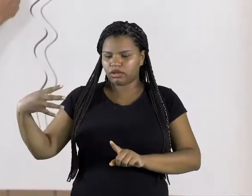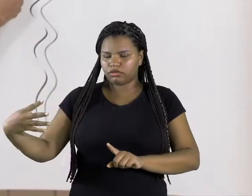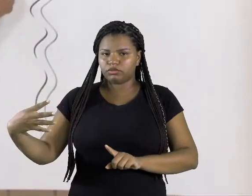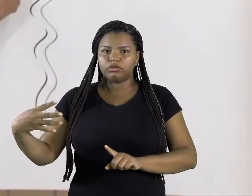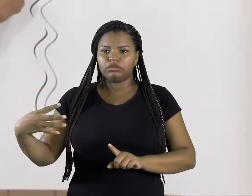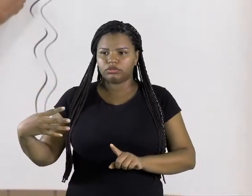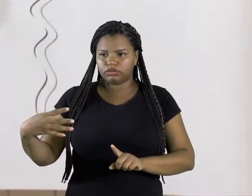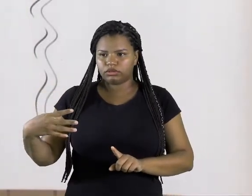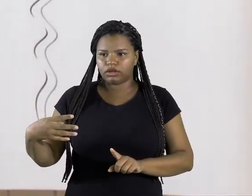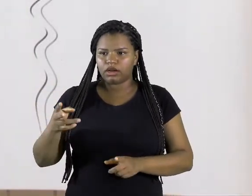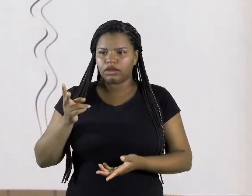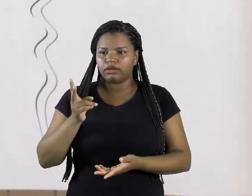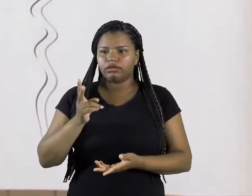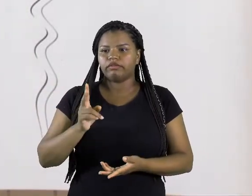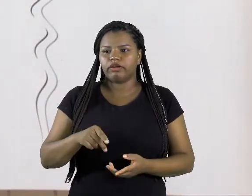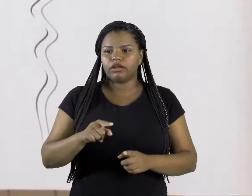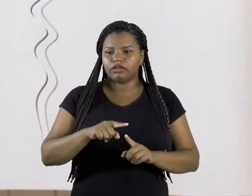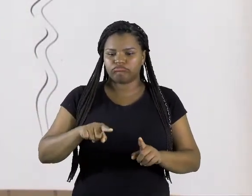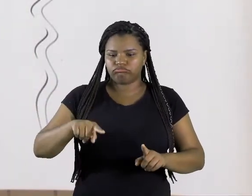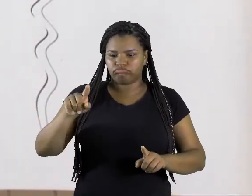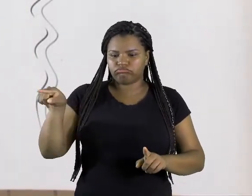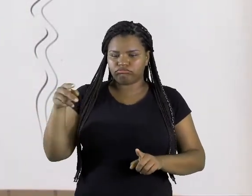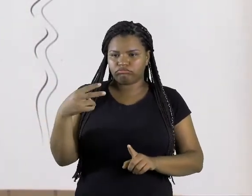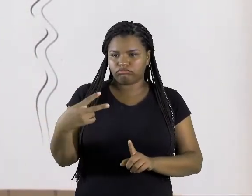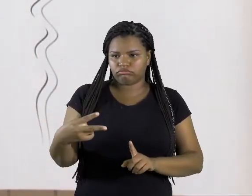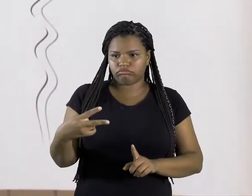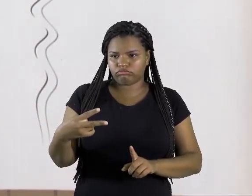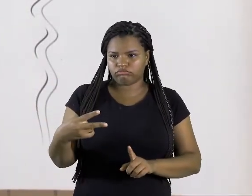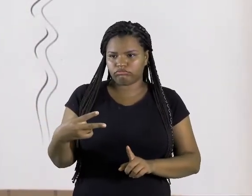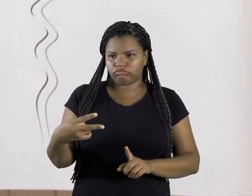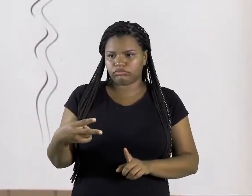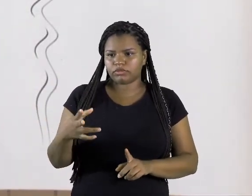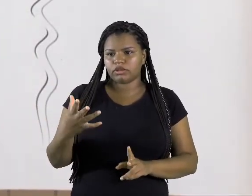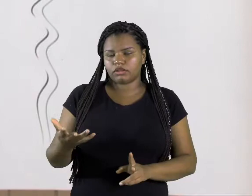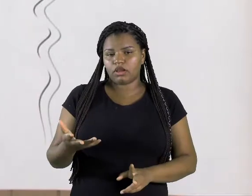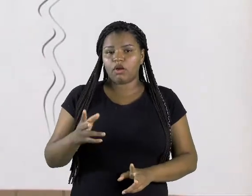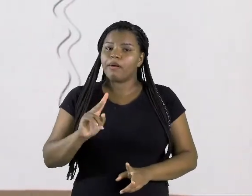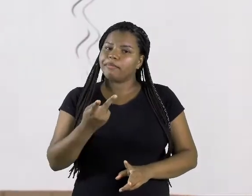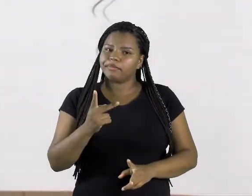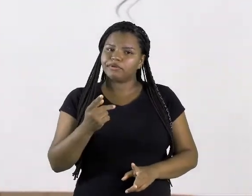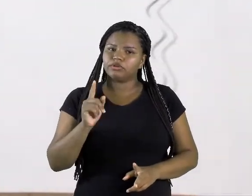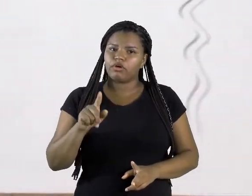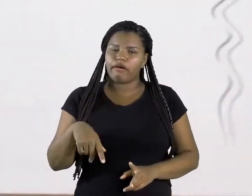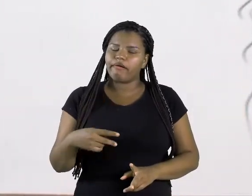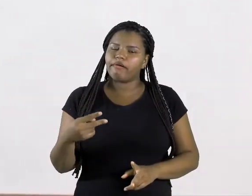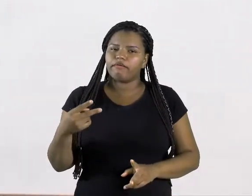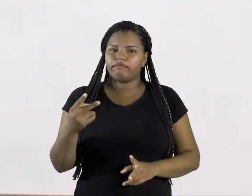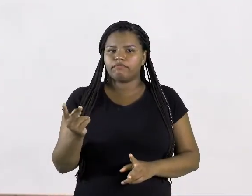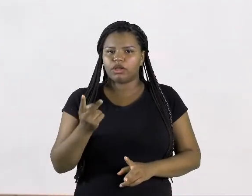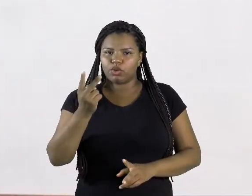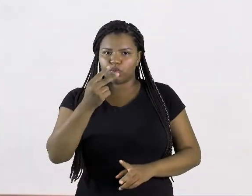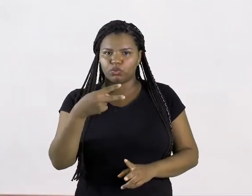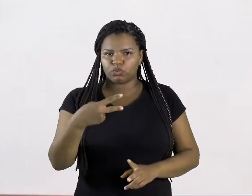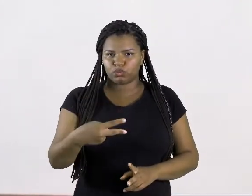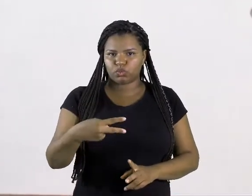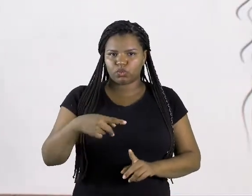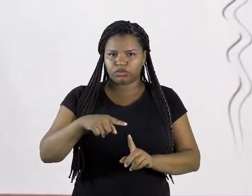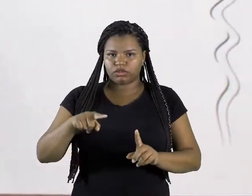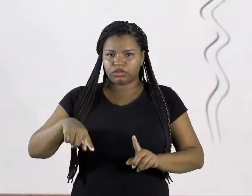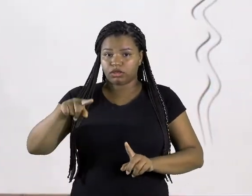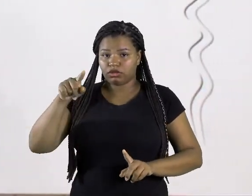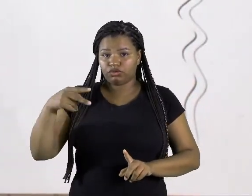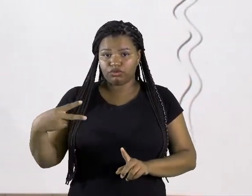tenho 2 raiz de 2. Então essa hipotenusa vale 2 raiz de 2. Bom, a partir do momento que eu tenho essa